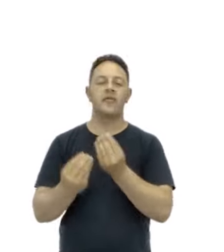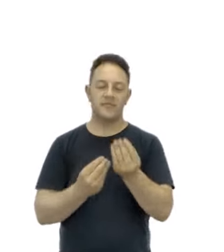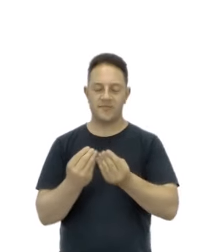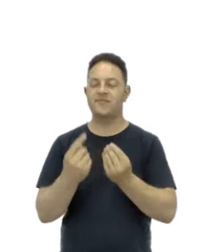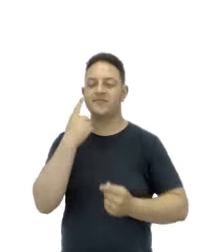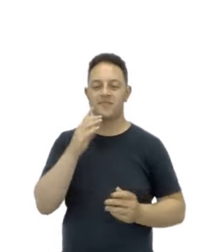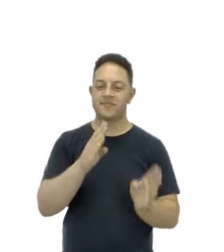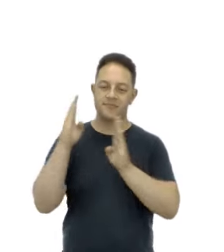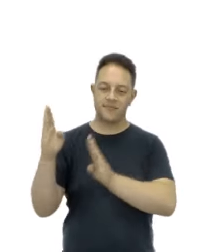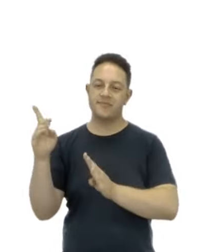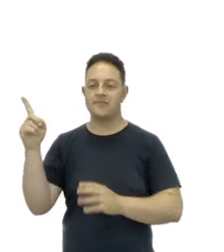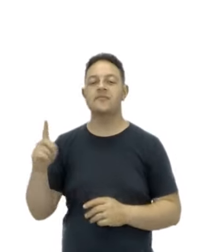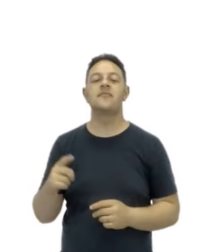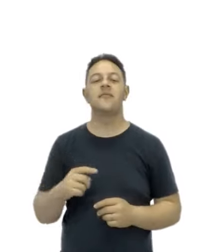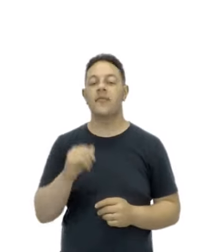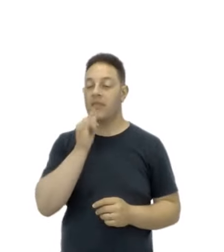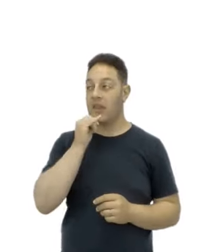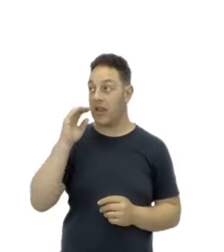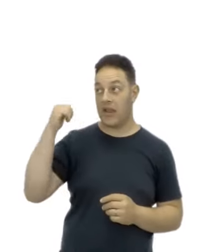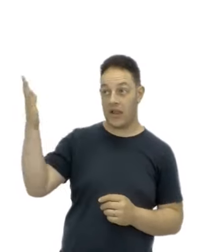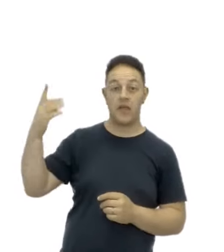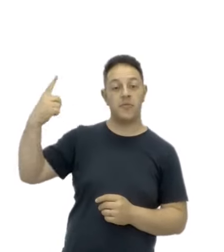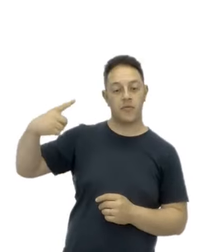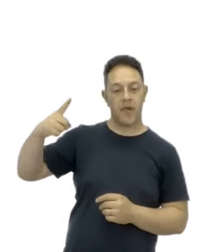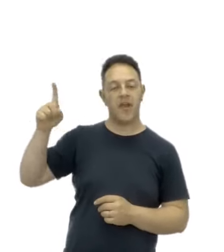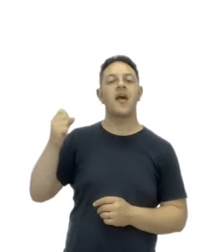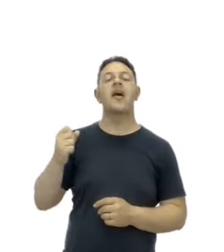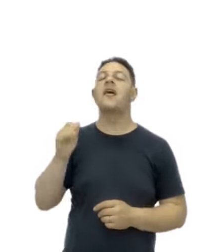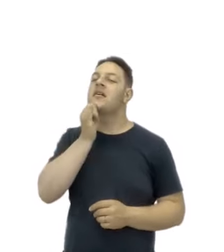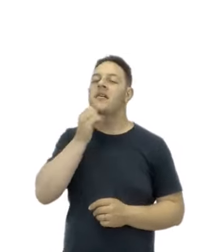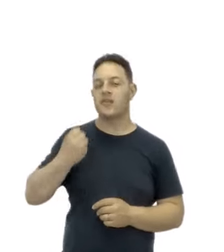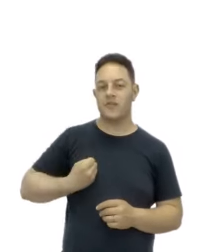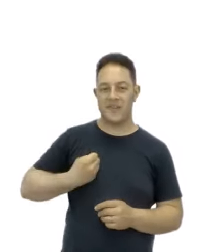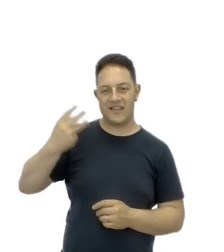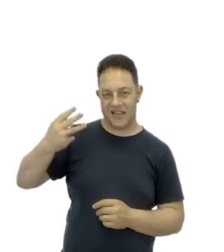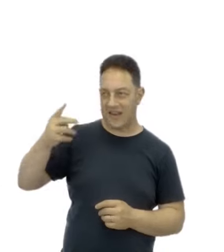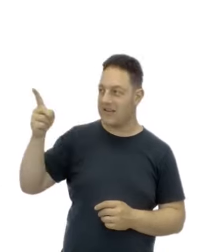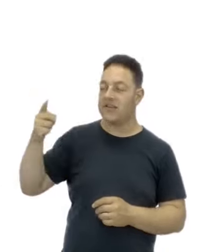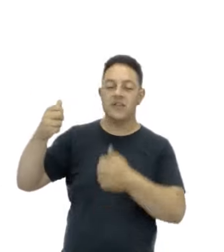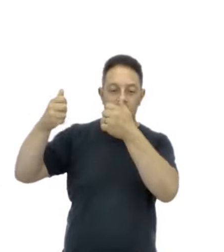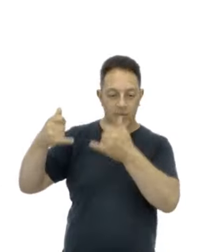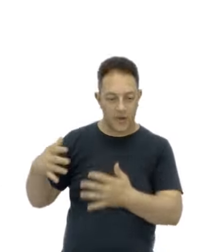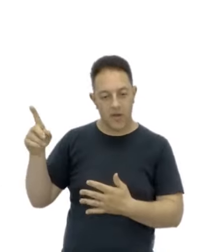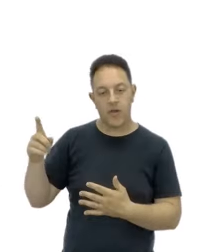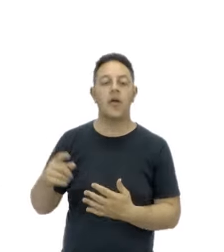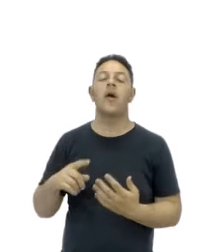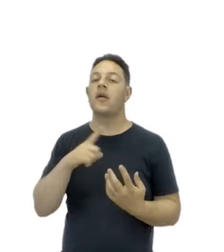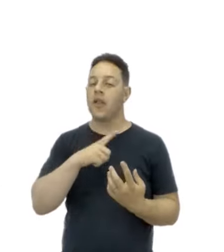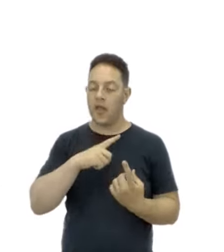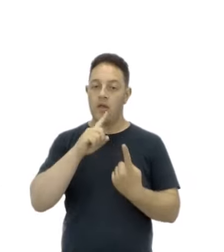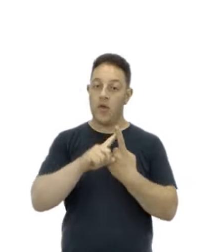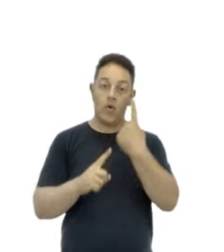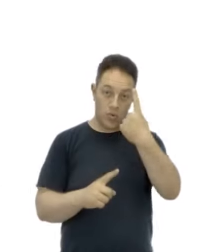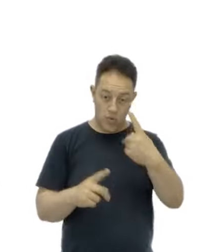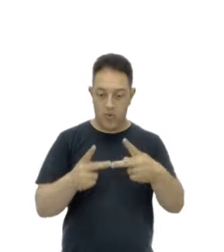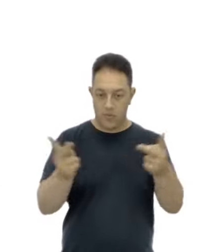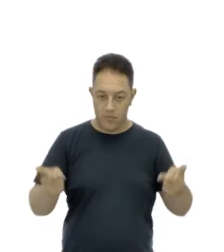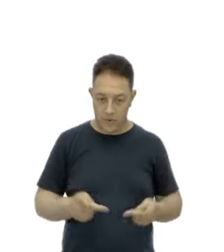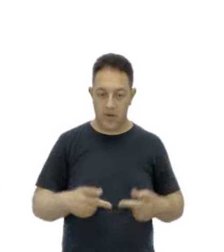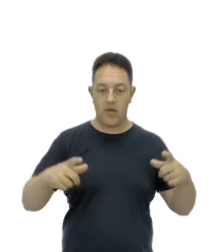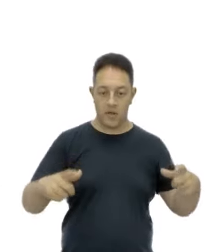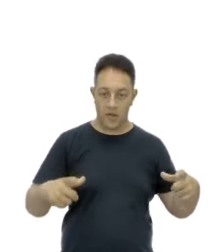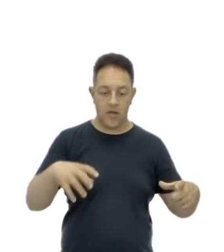né? Na primeira situação apresentada no material do Aprender Sempre, nós temos que um prato tem